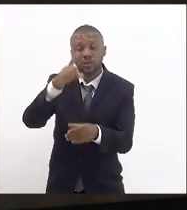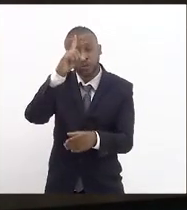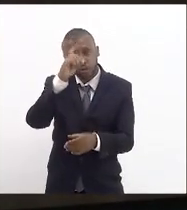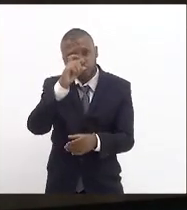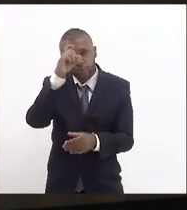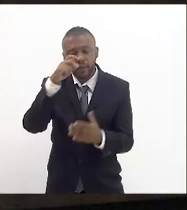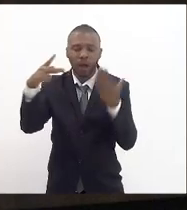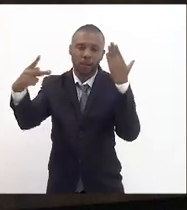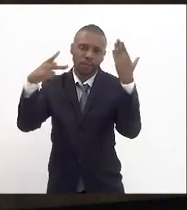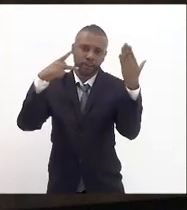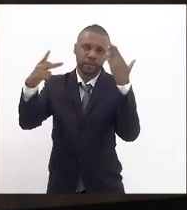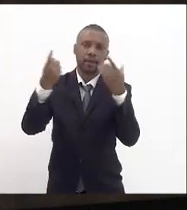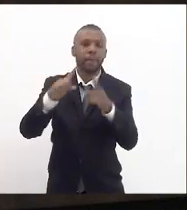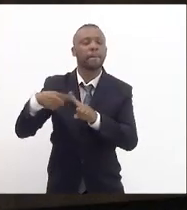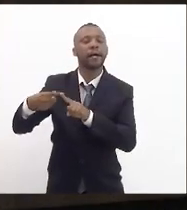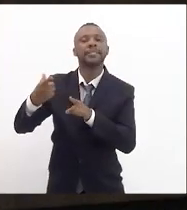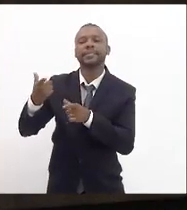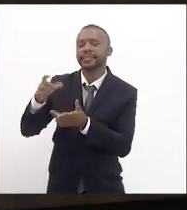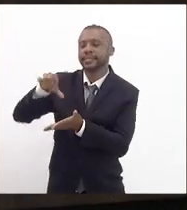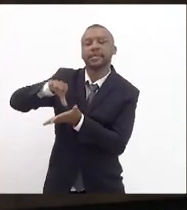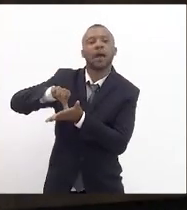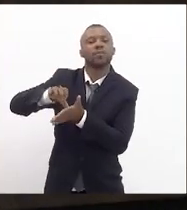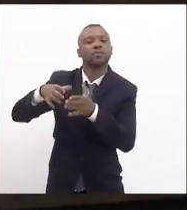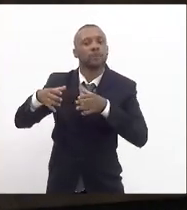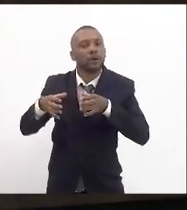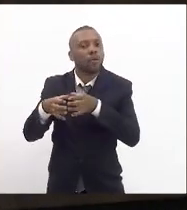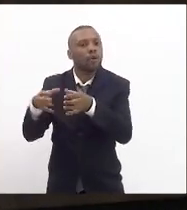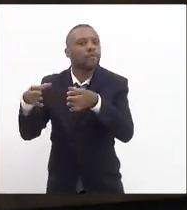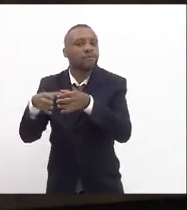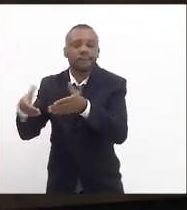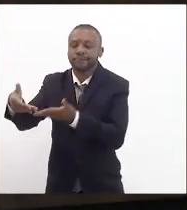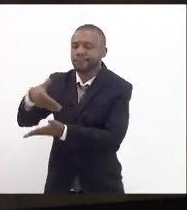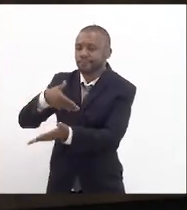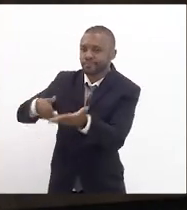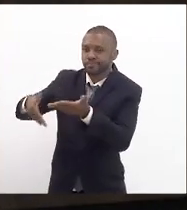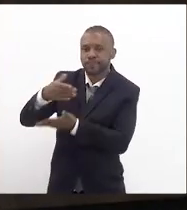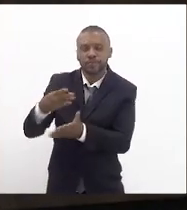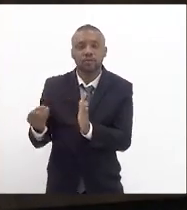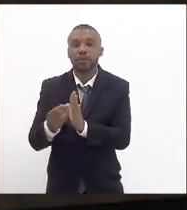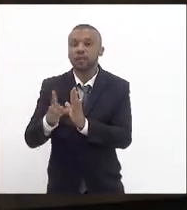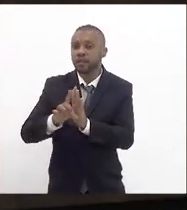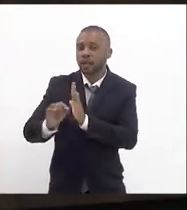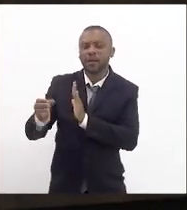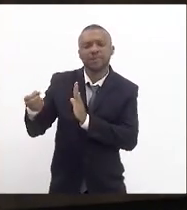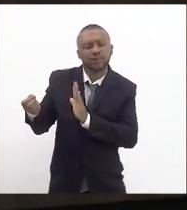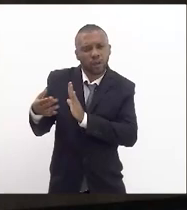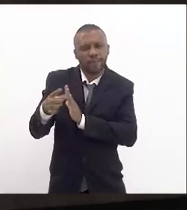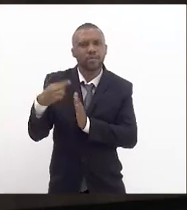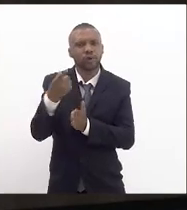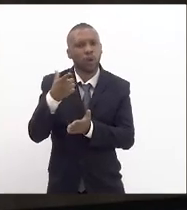e centros de convivência, que também foram incluídos na legislação mais recente que nós aprovamos,